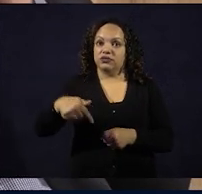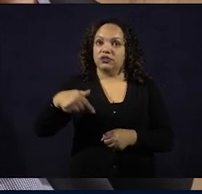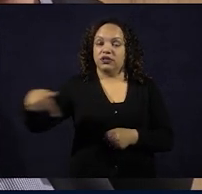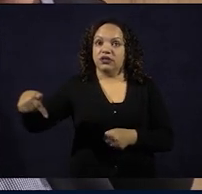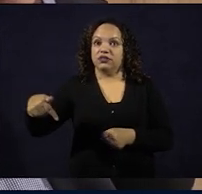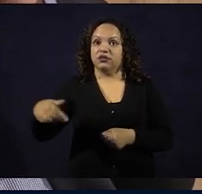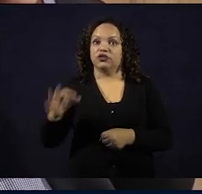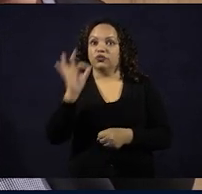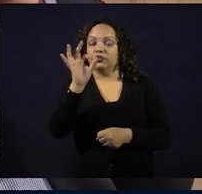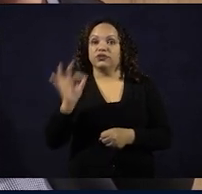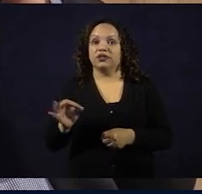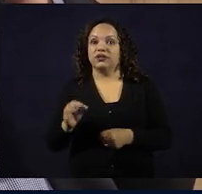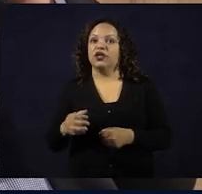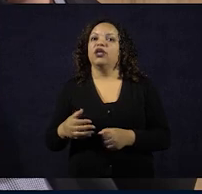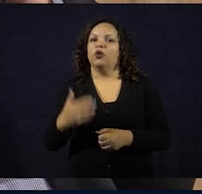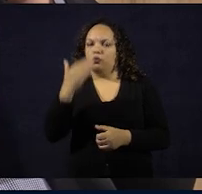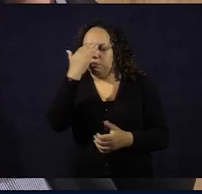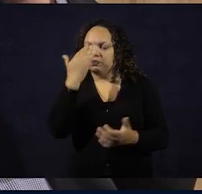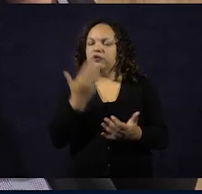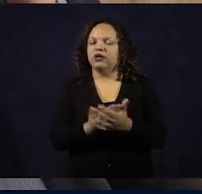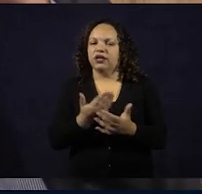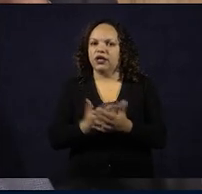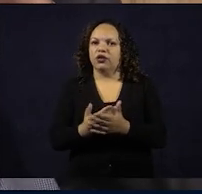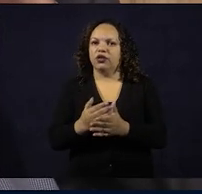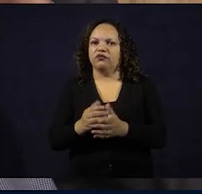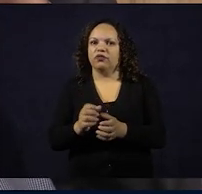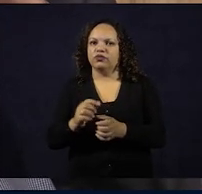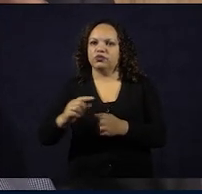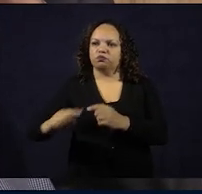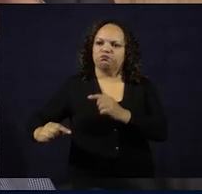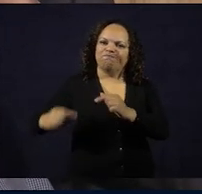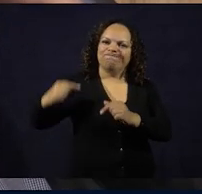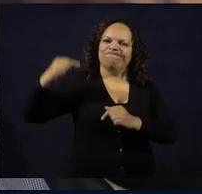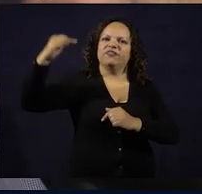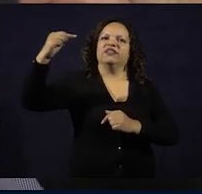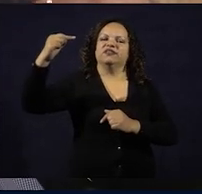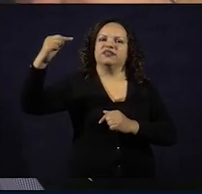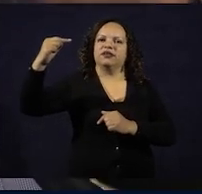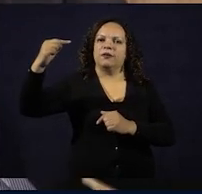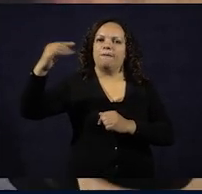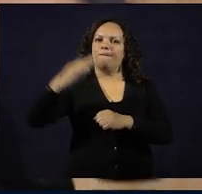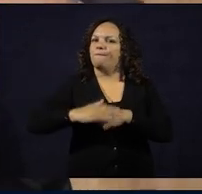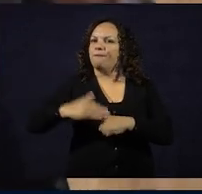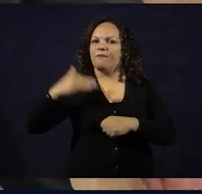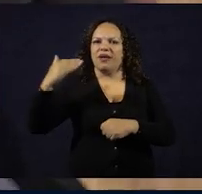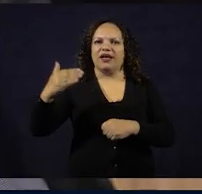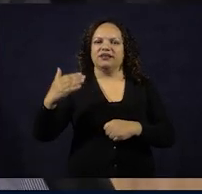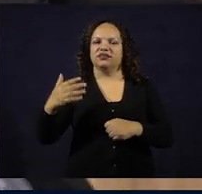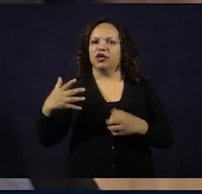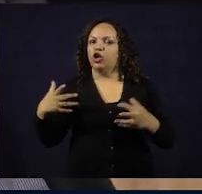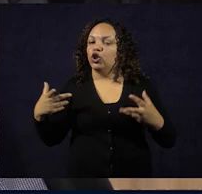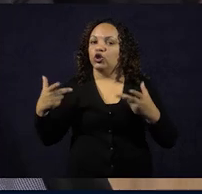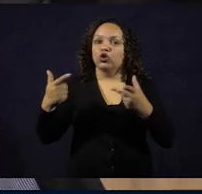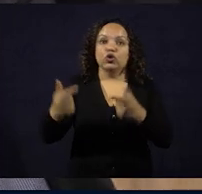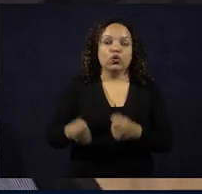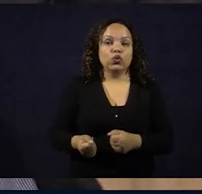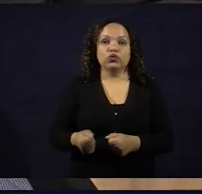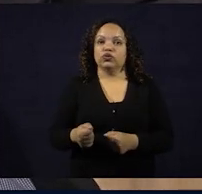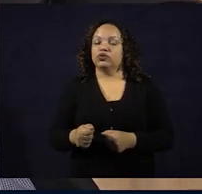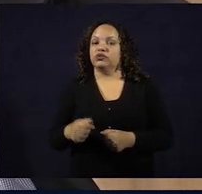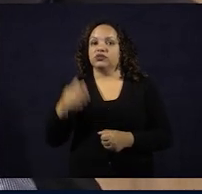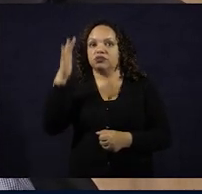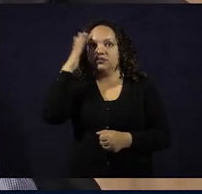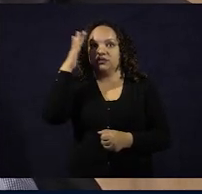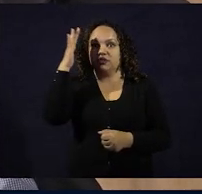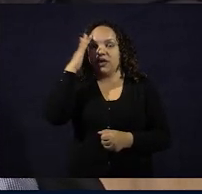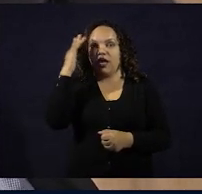mais uma pancada e hoje eu ando na empresa um ano e meio depois e eu falo assim e todo mundo sabe a meta do evitar todo mundo